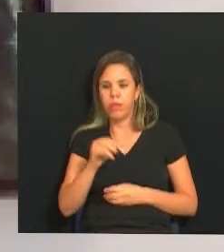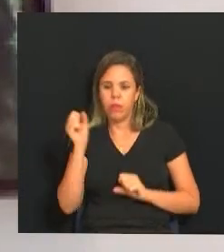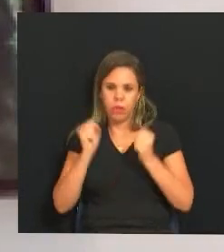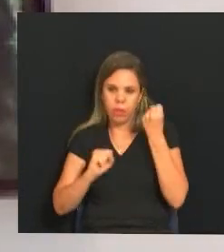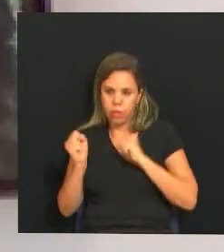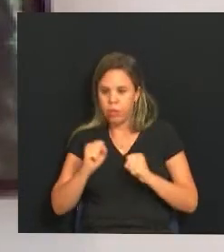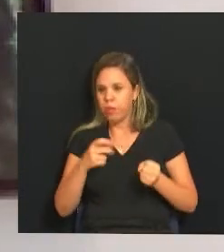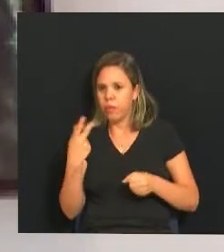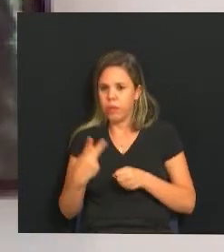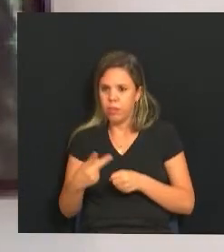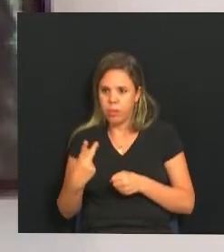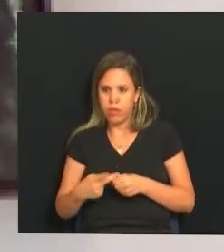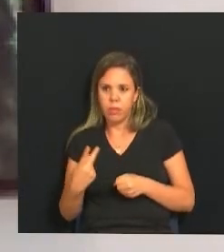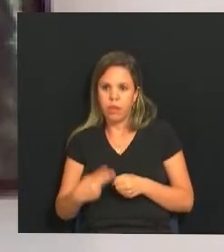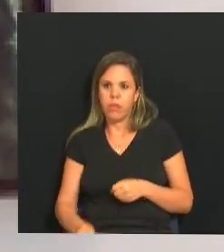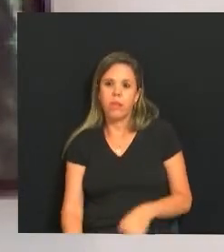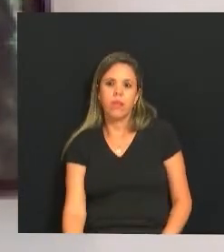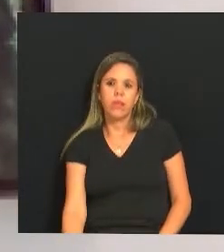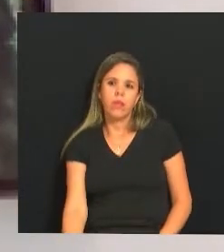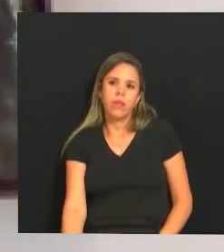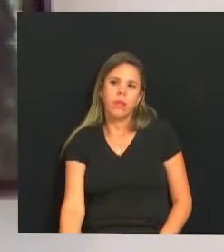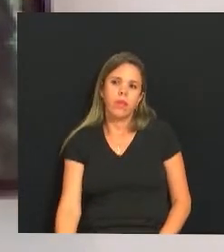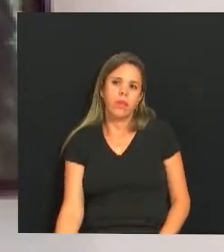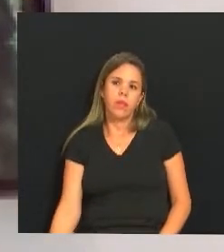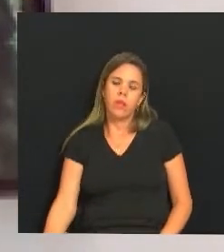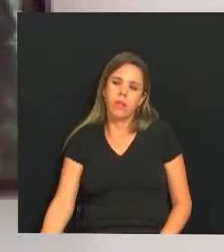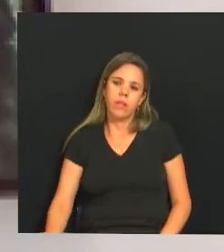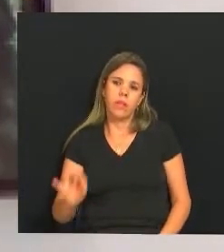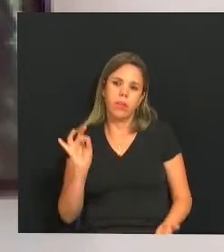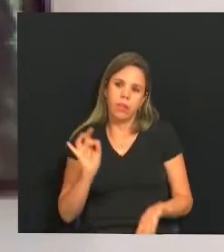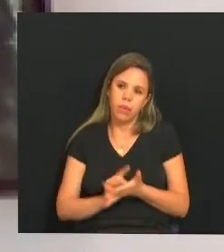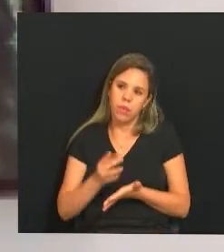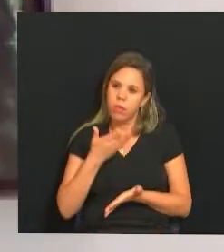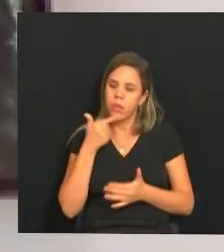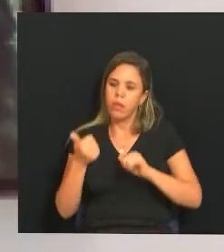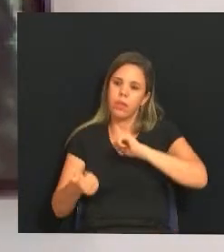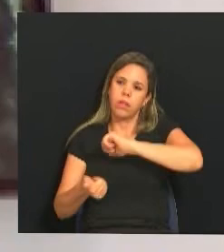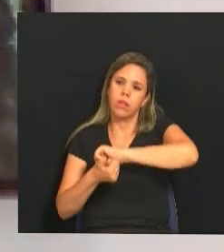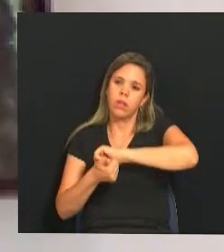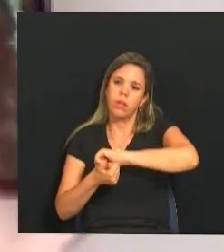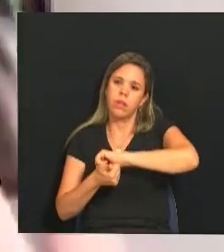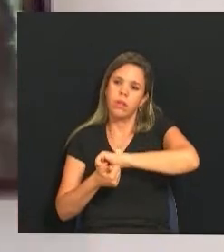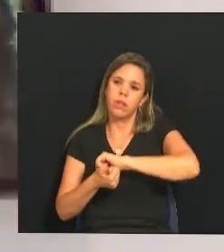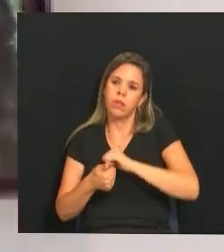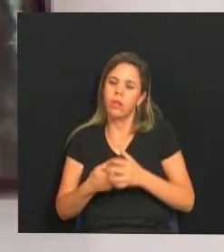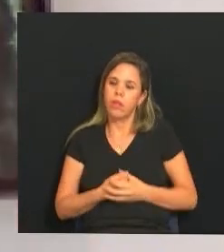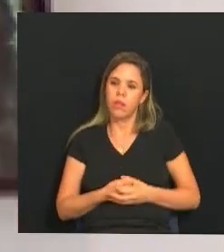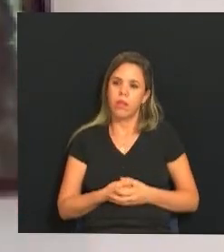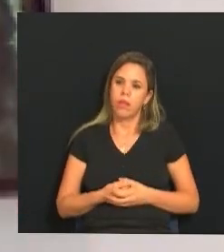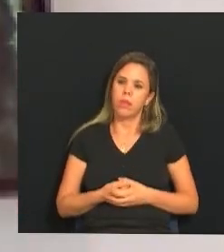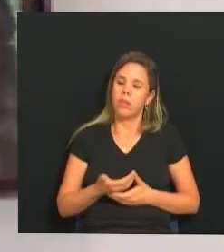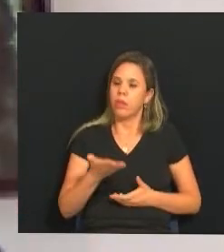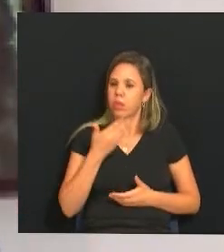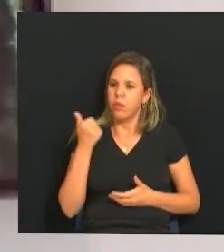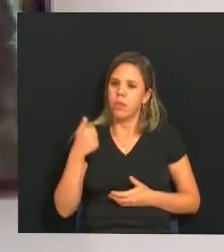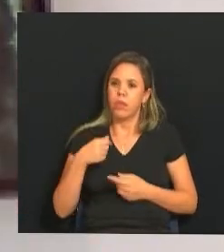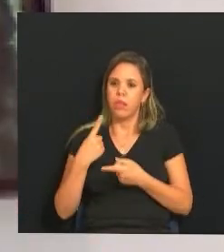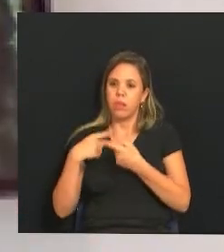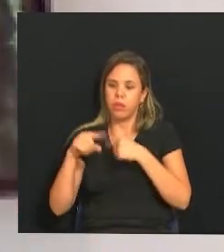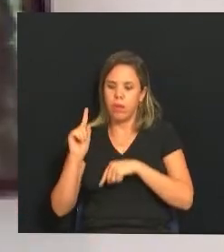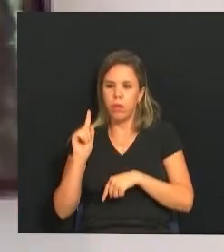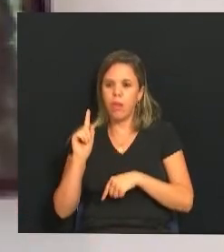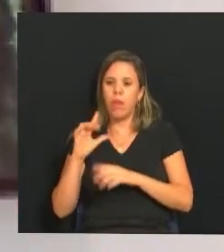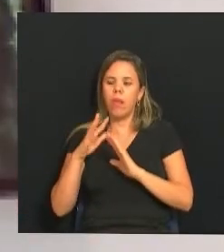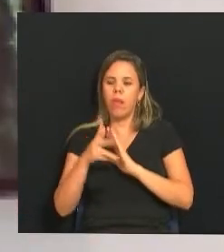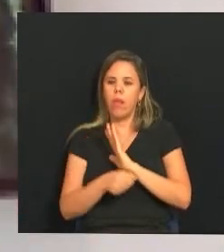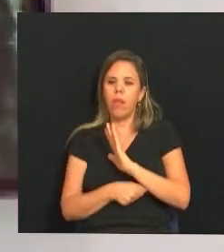por produtos mais eficientes, de melhor qualidade, ou que impactem menor o meio ambiente. Porque daí, de fato, a